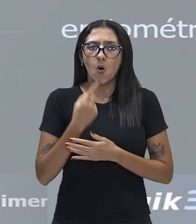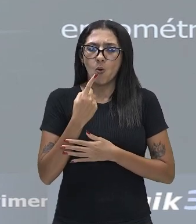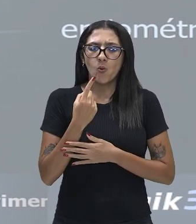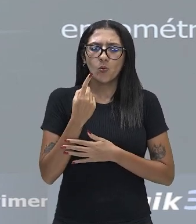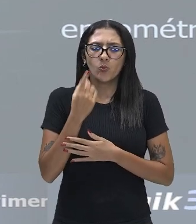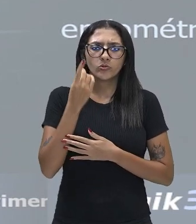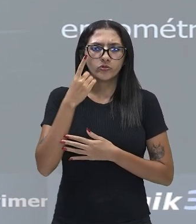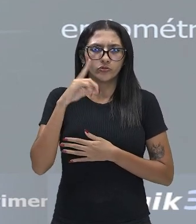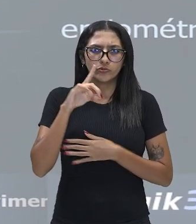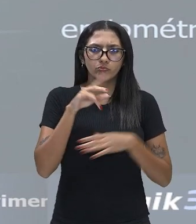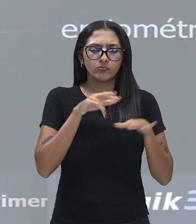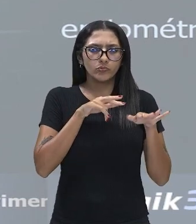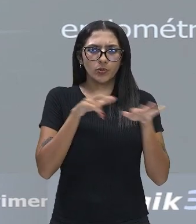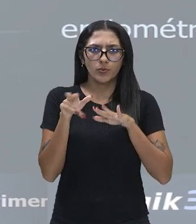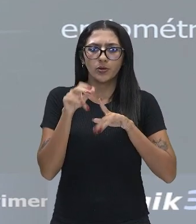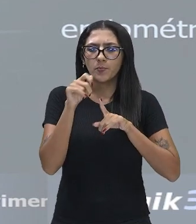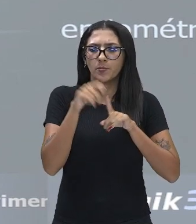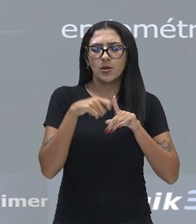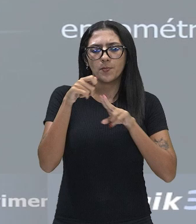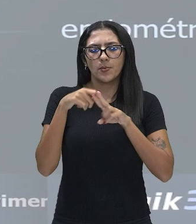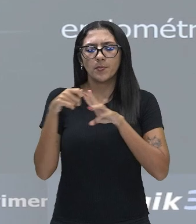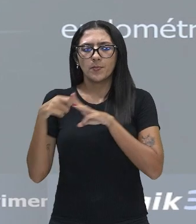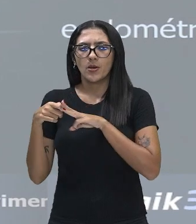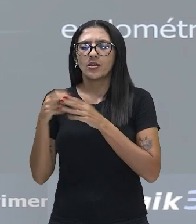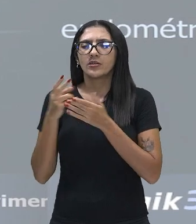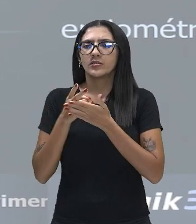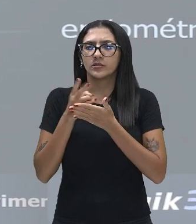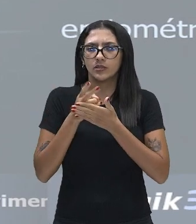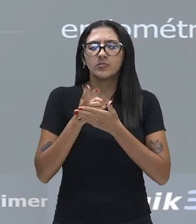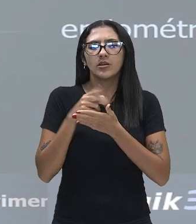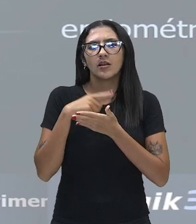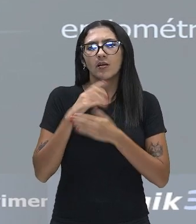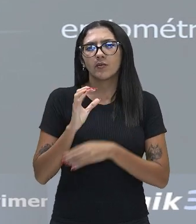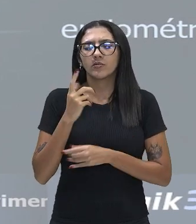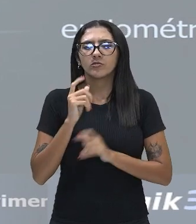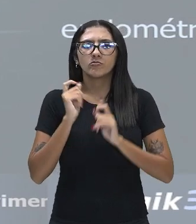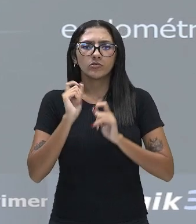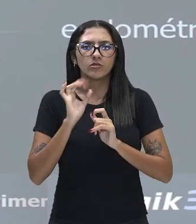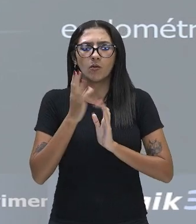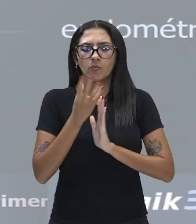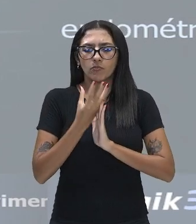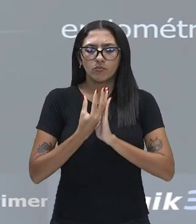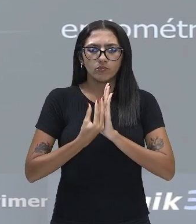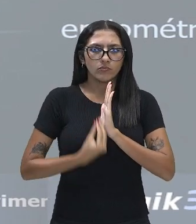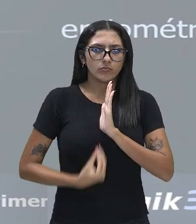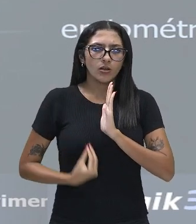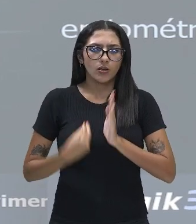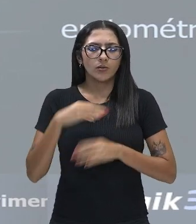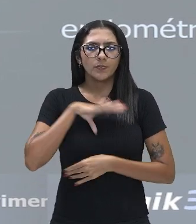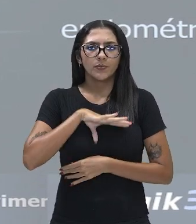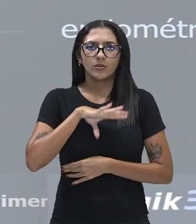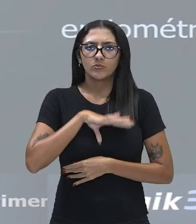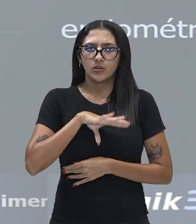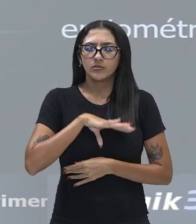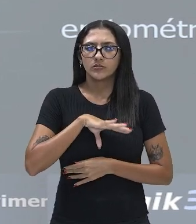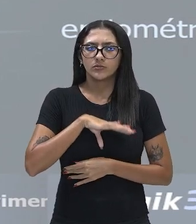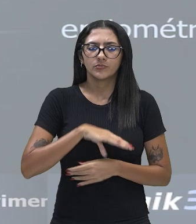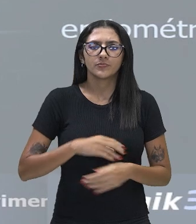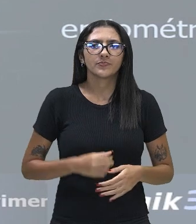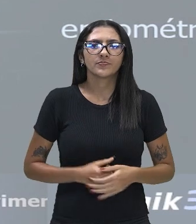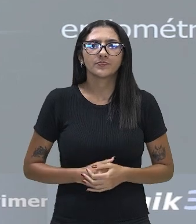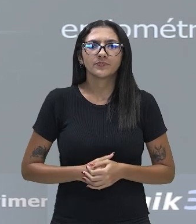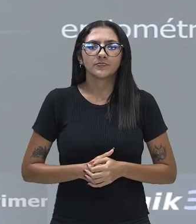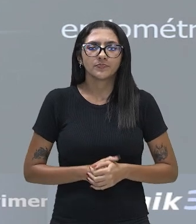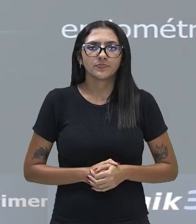está associado à descamação desse tecido do endométrio de dentro do seu